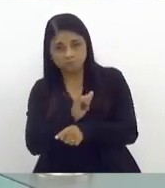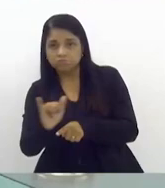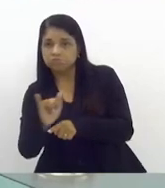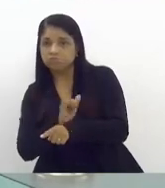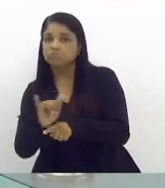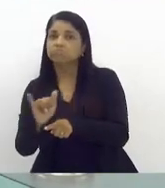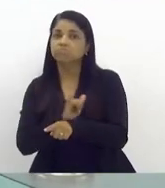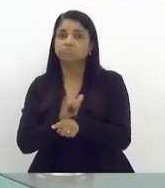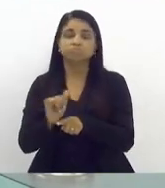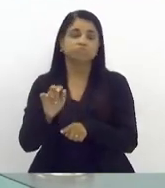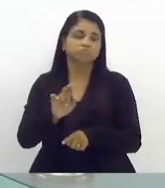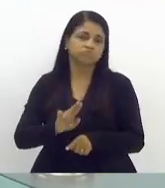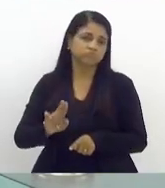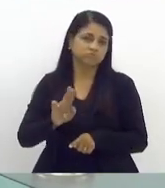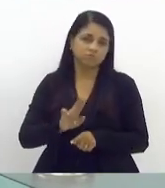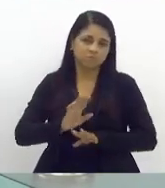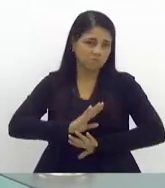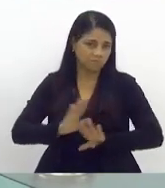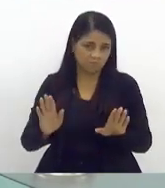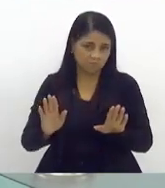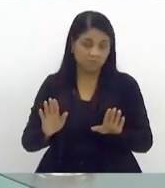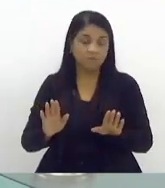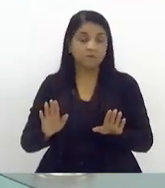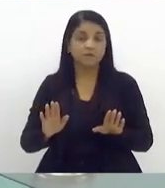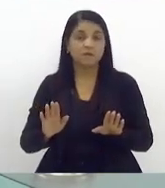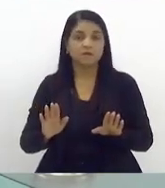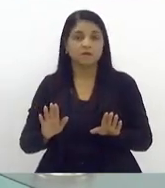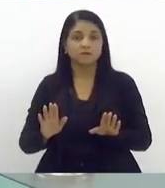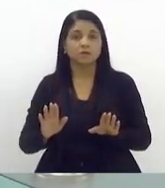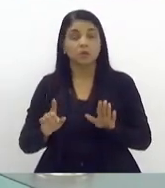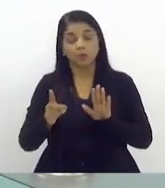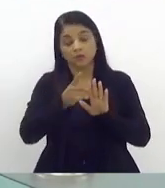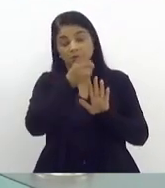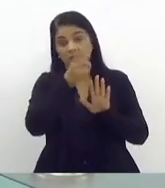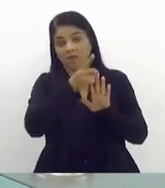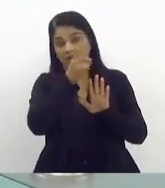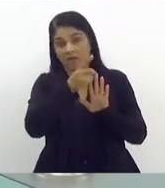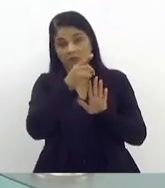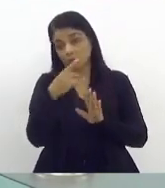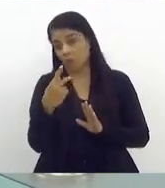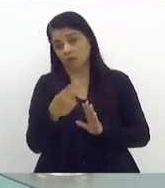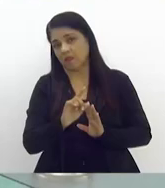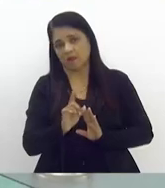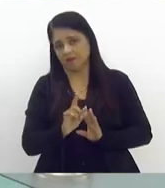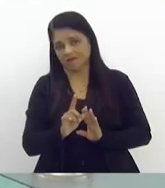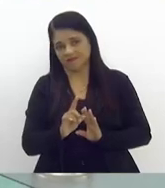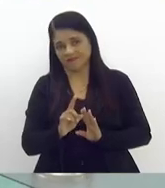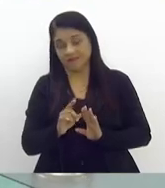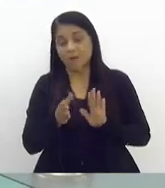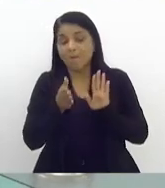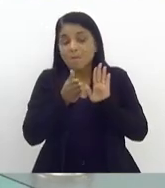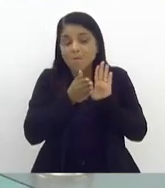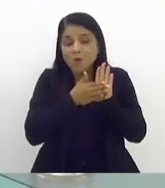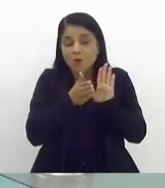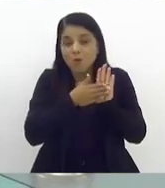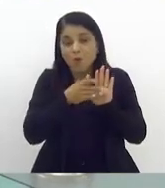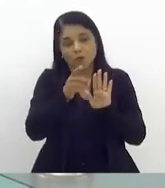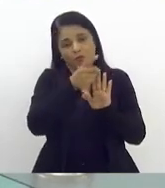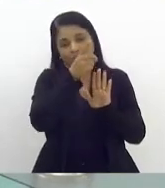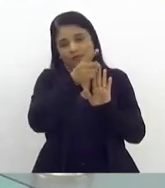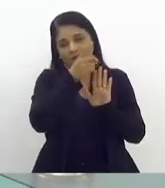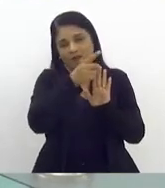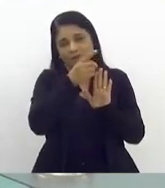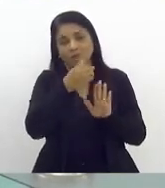que não teria grau de... No fundo, porque este decreto não vai ser dele. Ele propõe e o decreto vai ser do governador